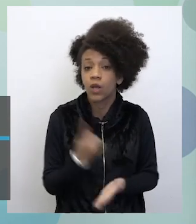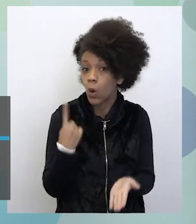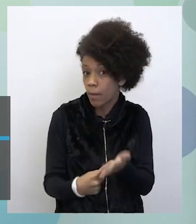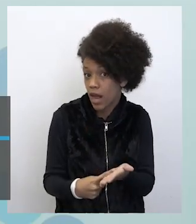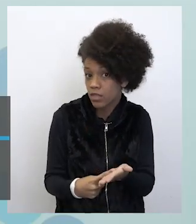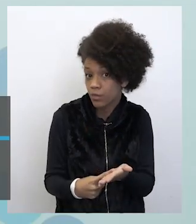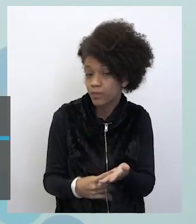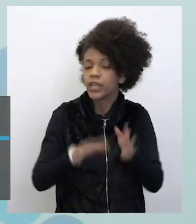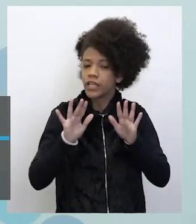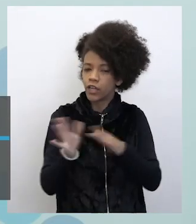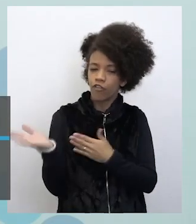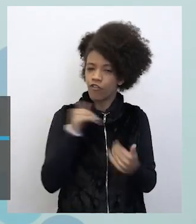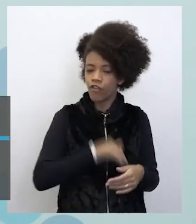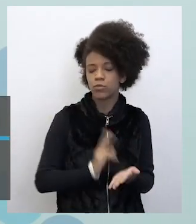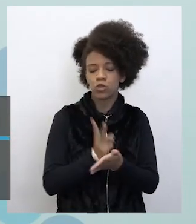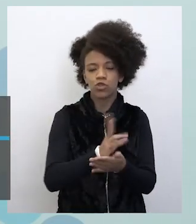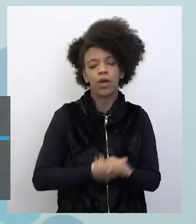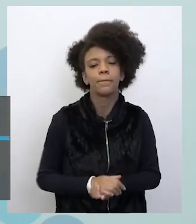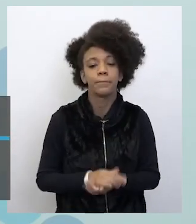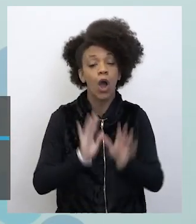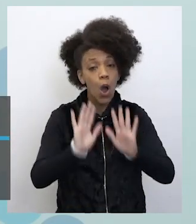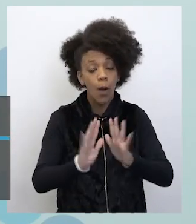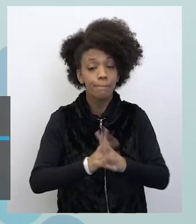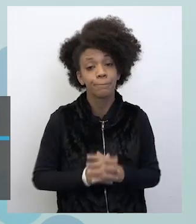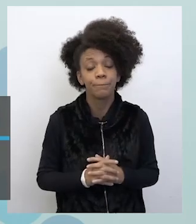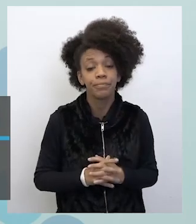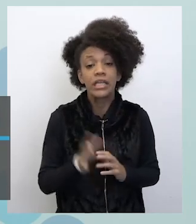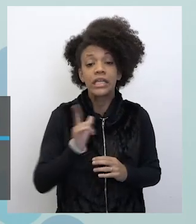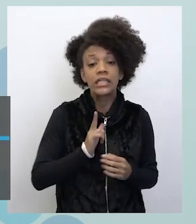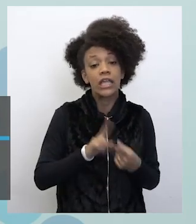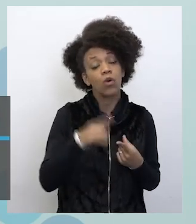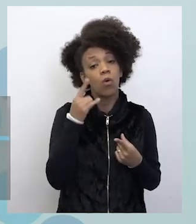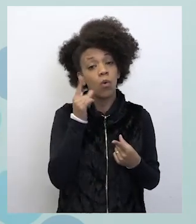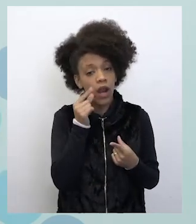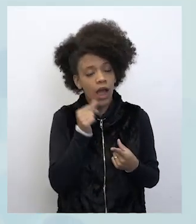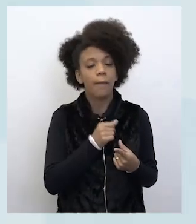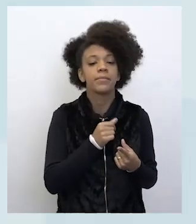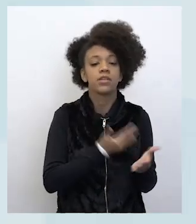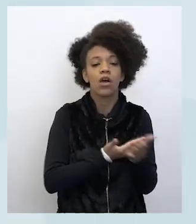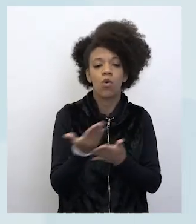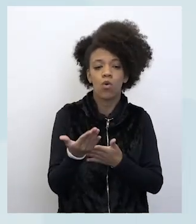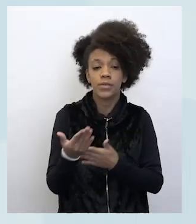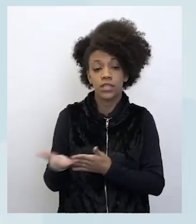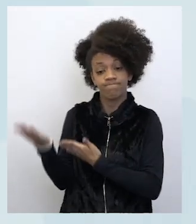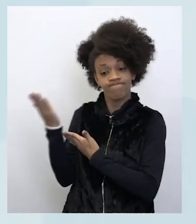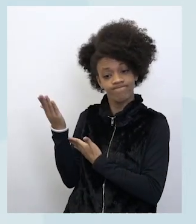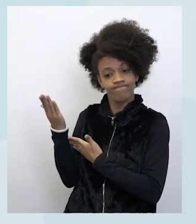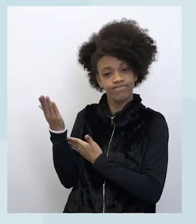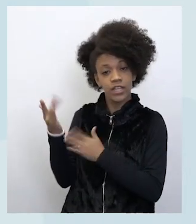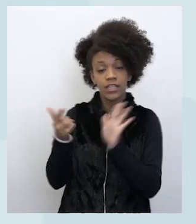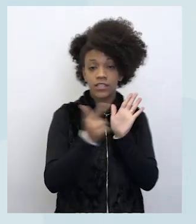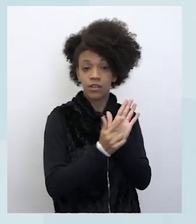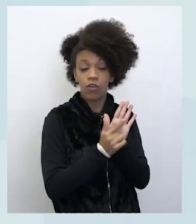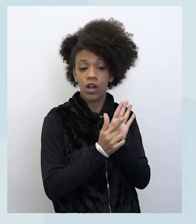Combinado? Então, vamos seguir. Vamos começar. A gente tem aí o lápis, a gente vai começar nessa folha. No alto da